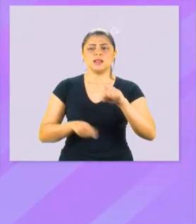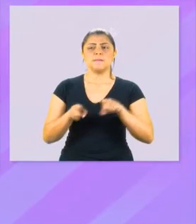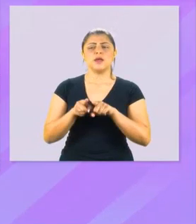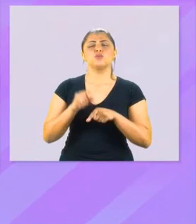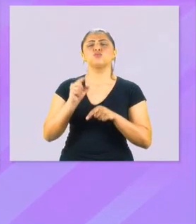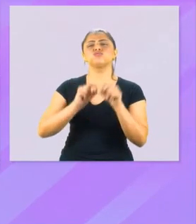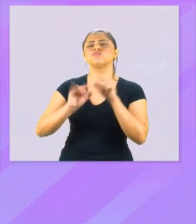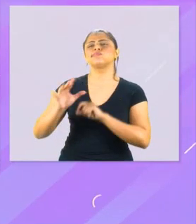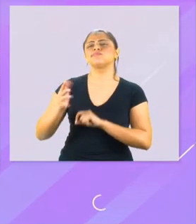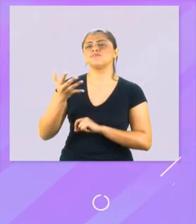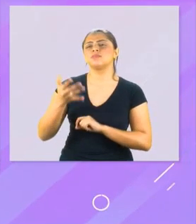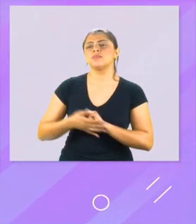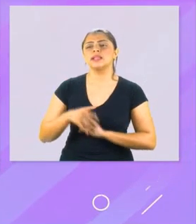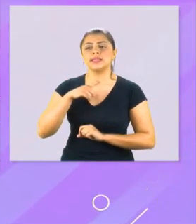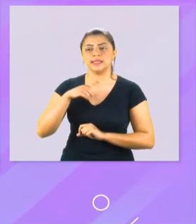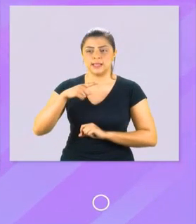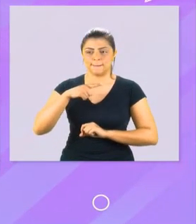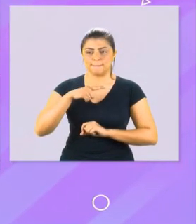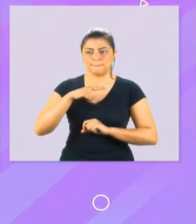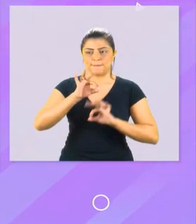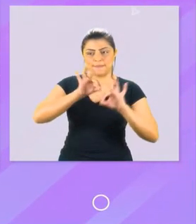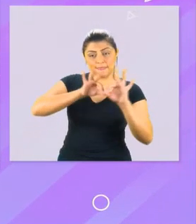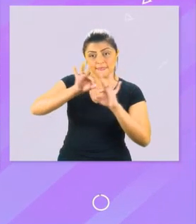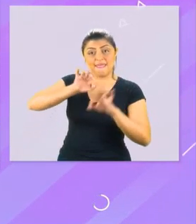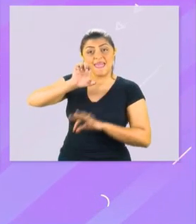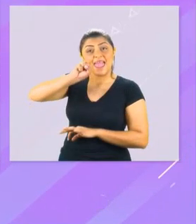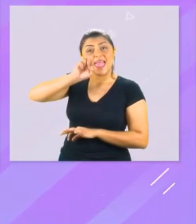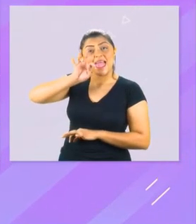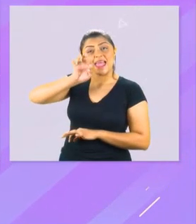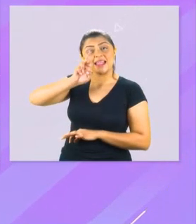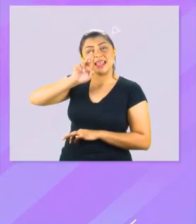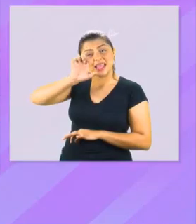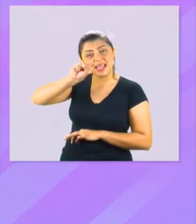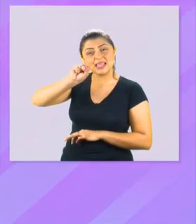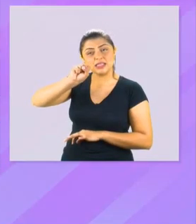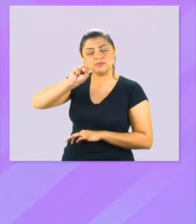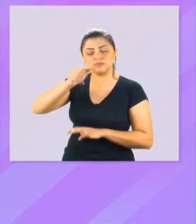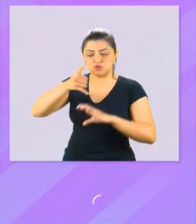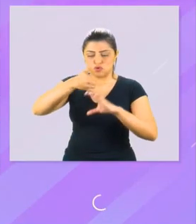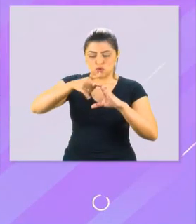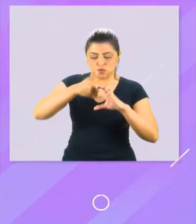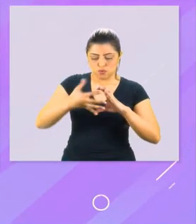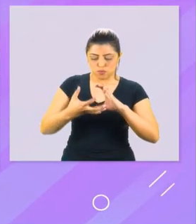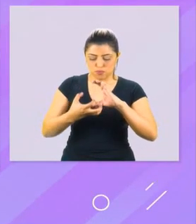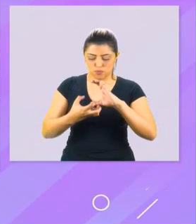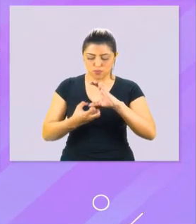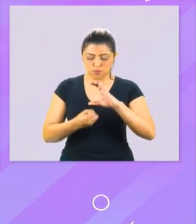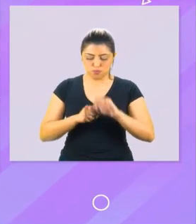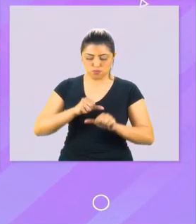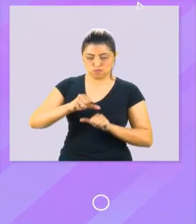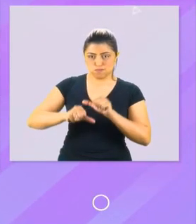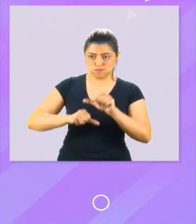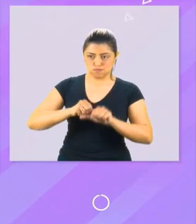é retirado e eu passo, então, a ter a formação de ésteres de colesterila. O colesterol